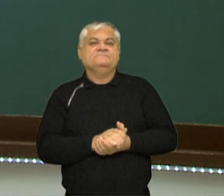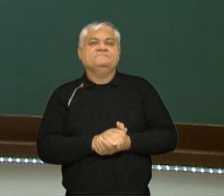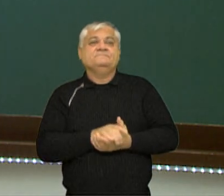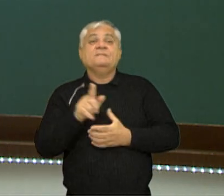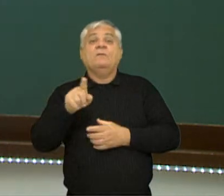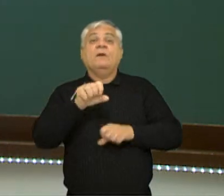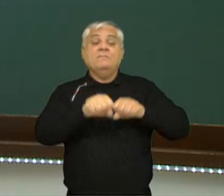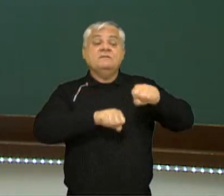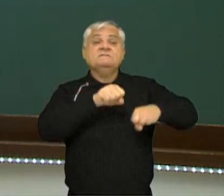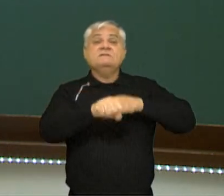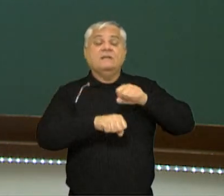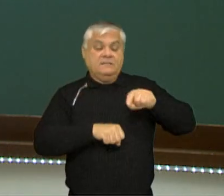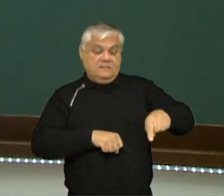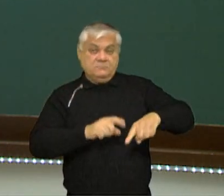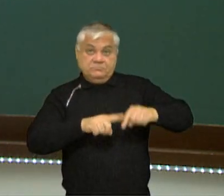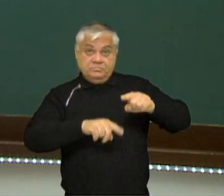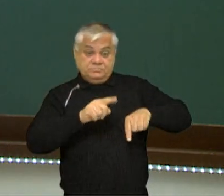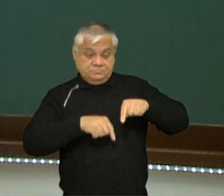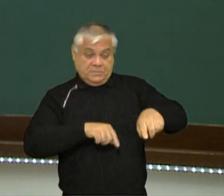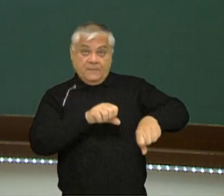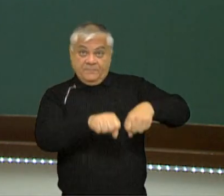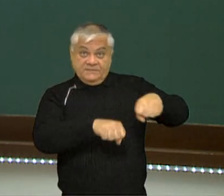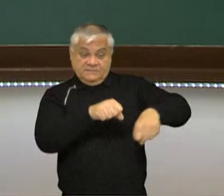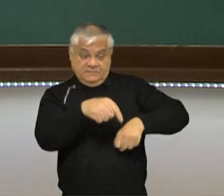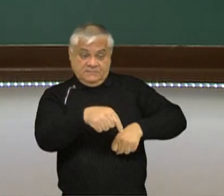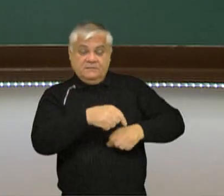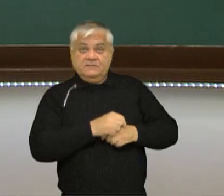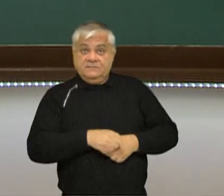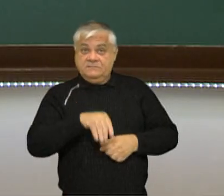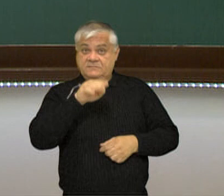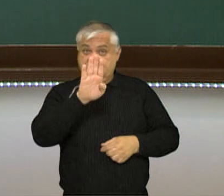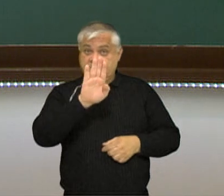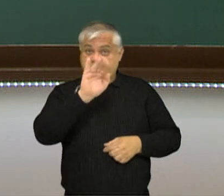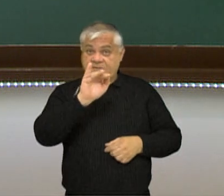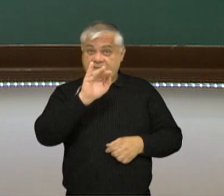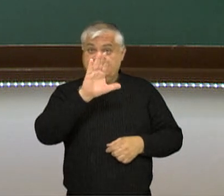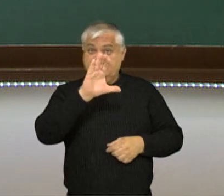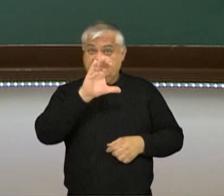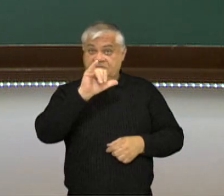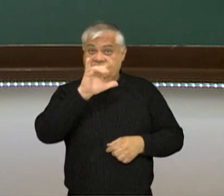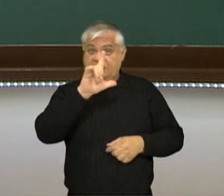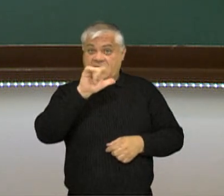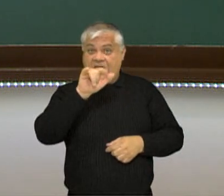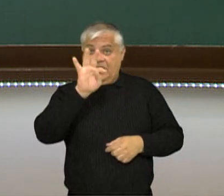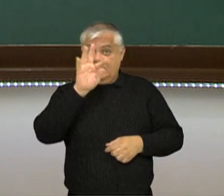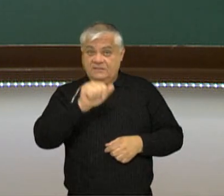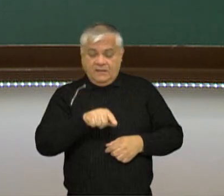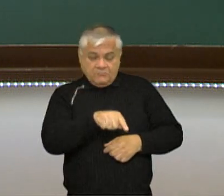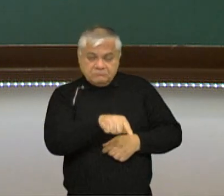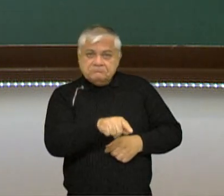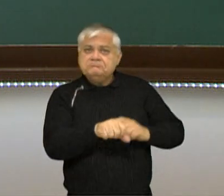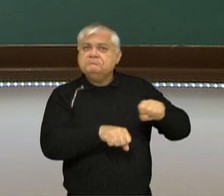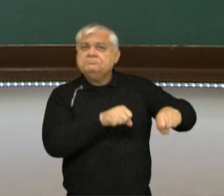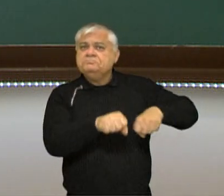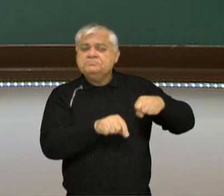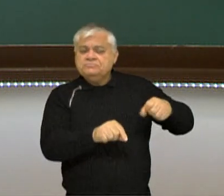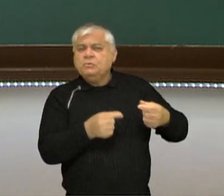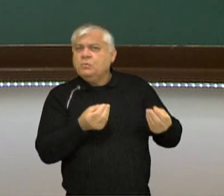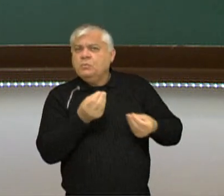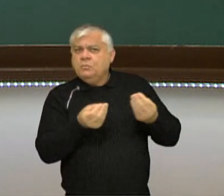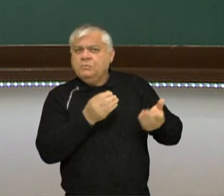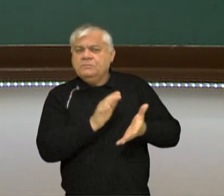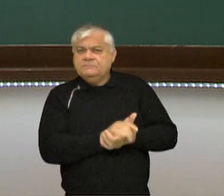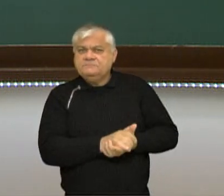bicicleta, então vamos falar dela agora, né? Não podemos falar de uma prova de ciclismo sem falar das bicicletas. Então